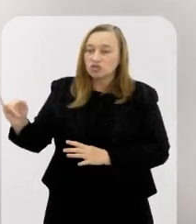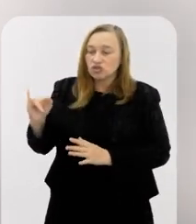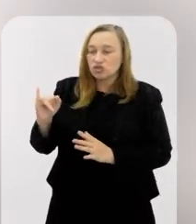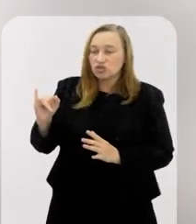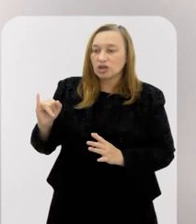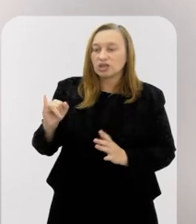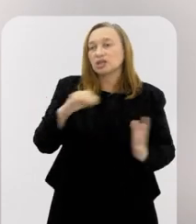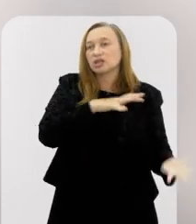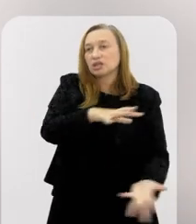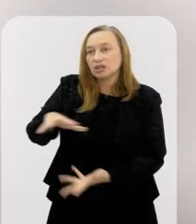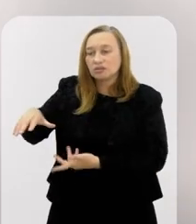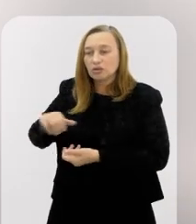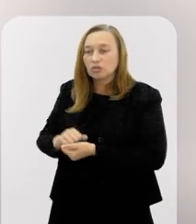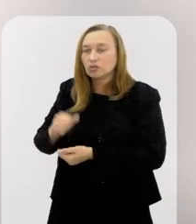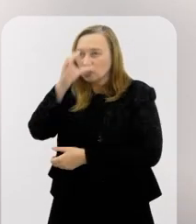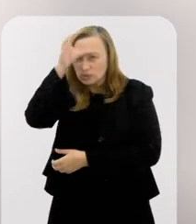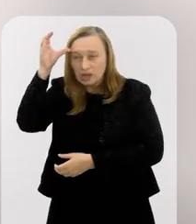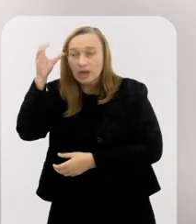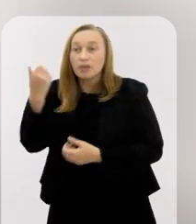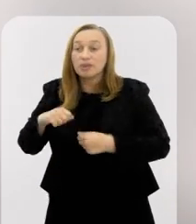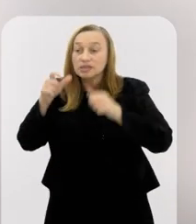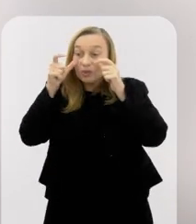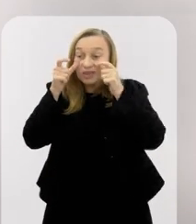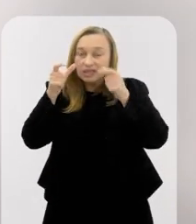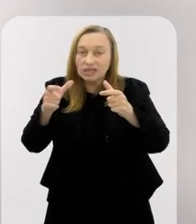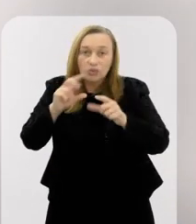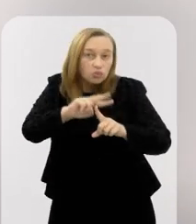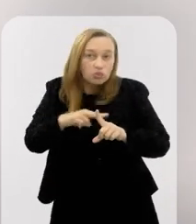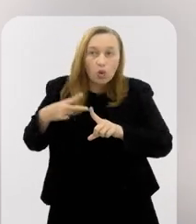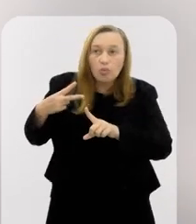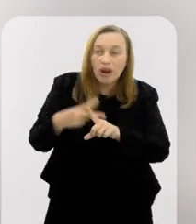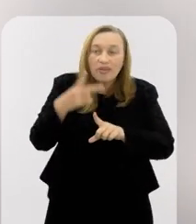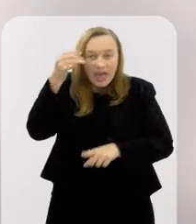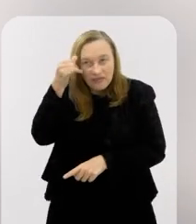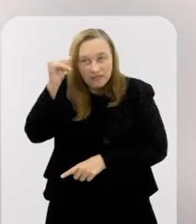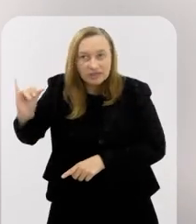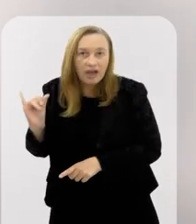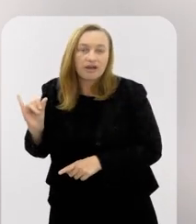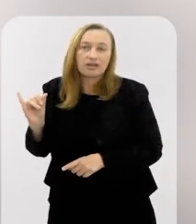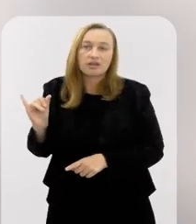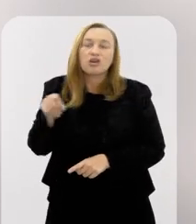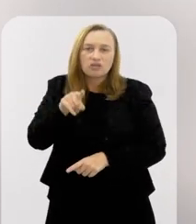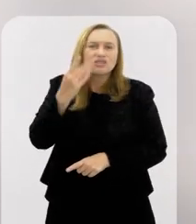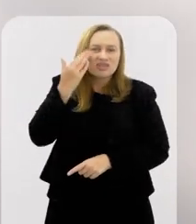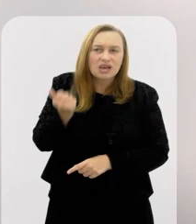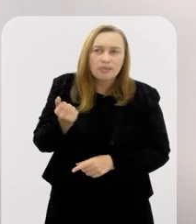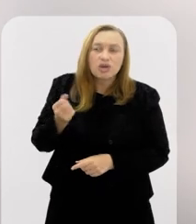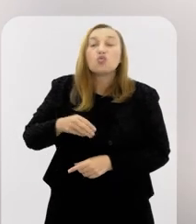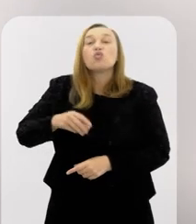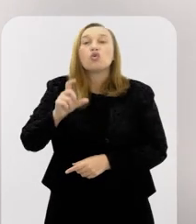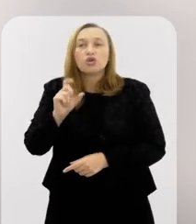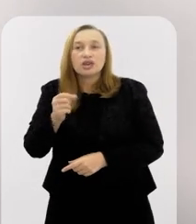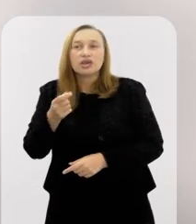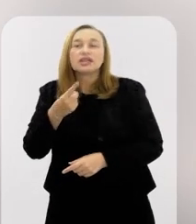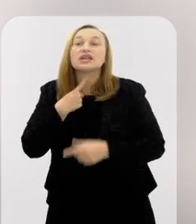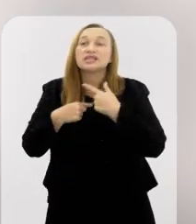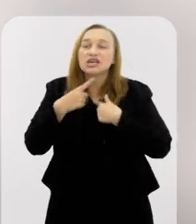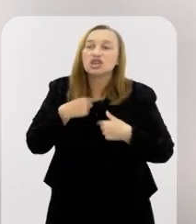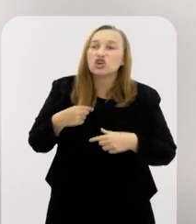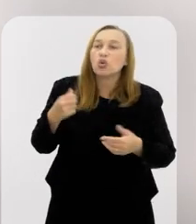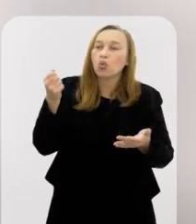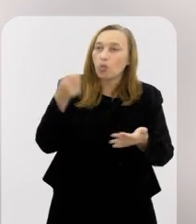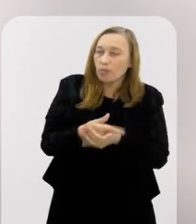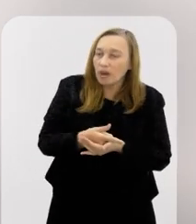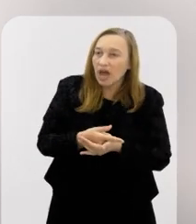Consumidor a black friday o consumidor ele tem que ter atenção redobrada e evitar você tem que tá você saber o que você quer comprar